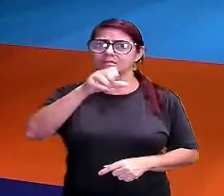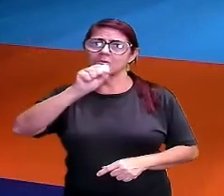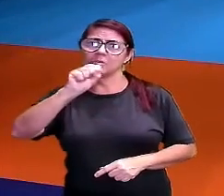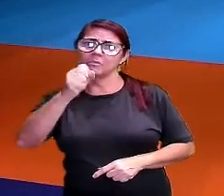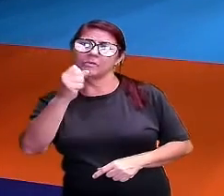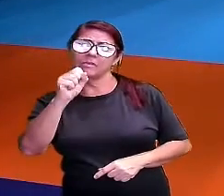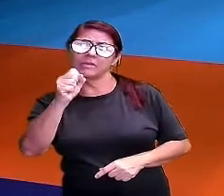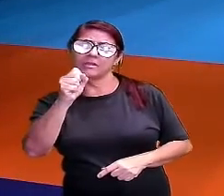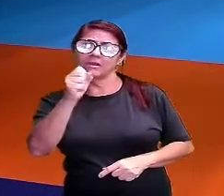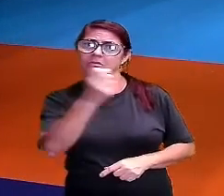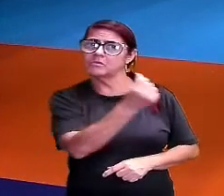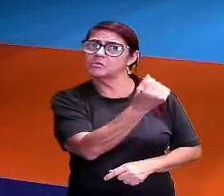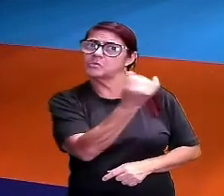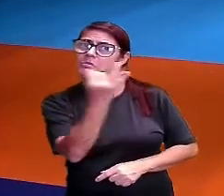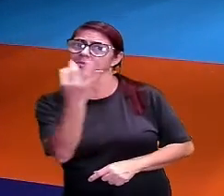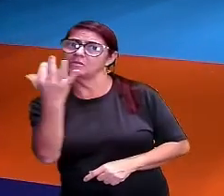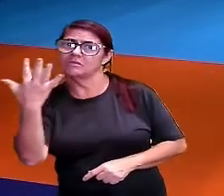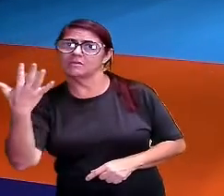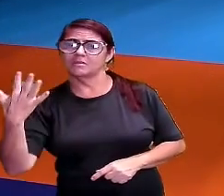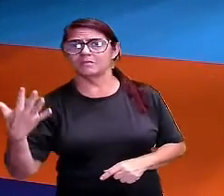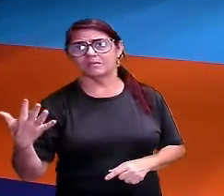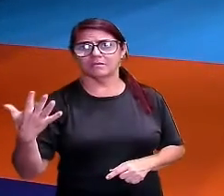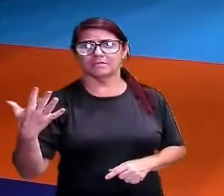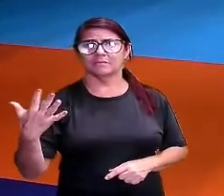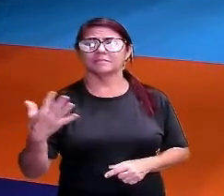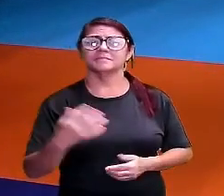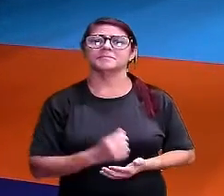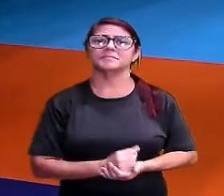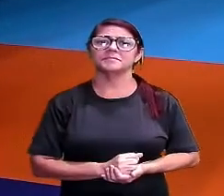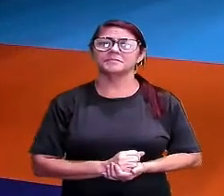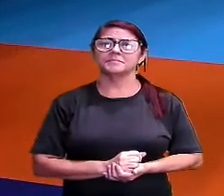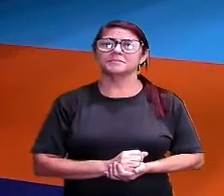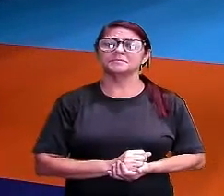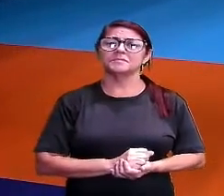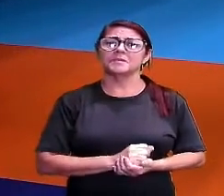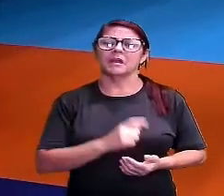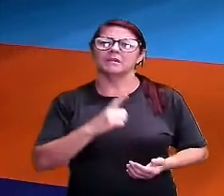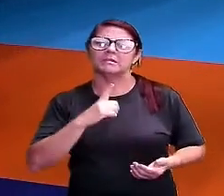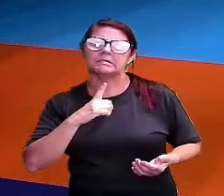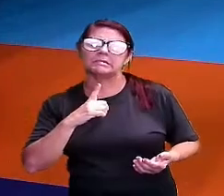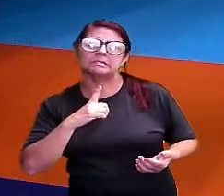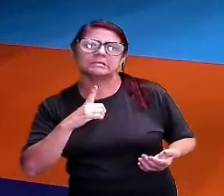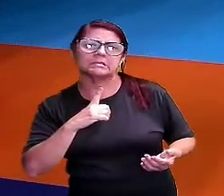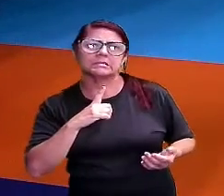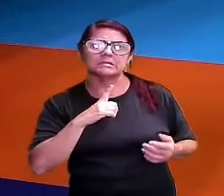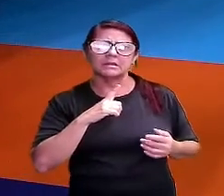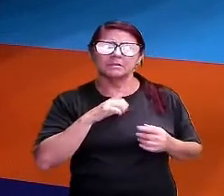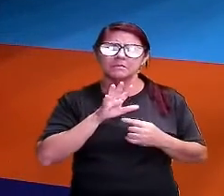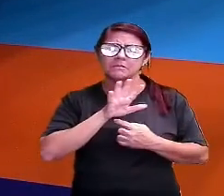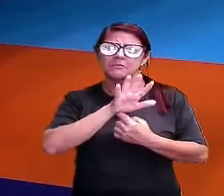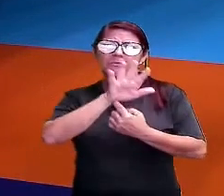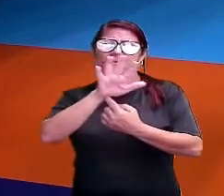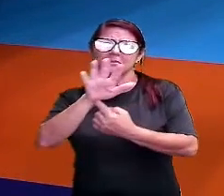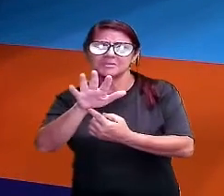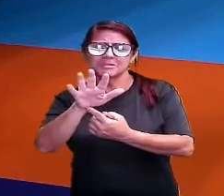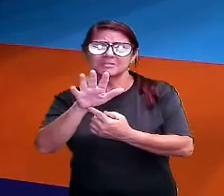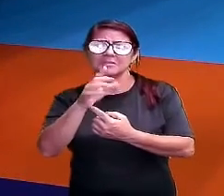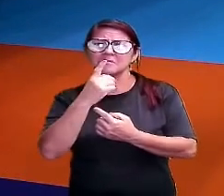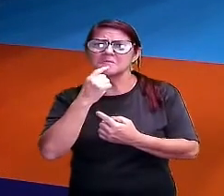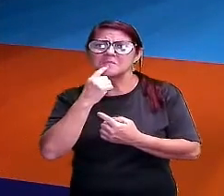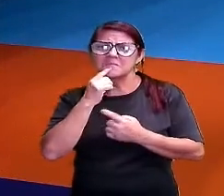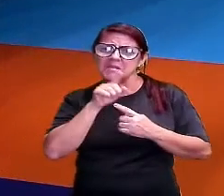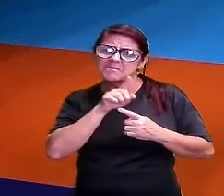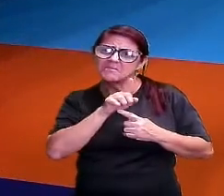18ª, número 18, tá? Letra do alfabeto, onde essa setinha está aí mostrando para vocês. Temos